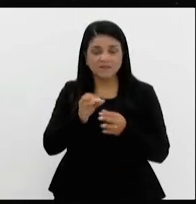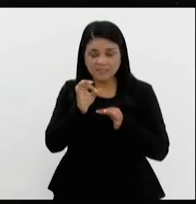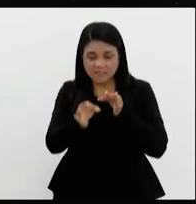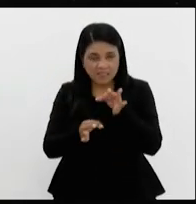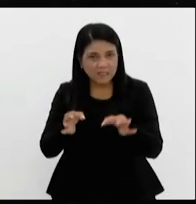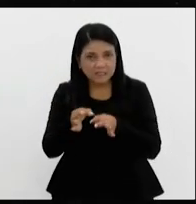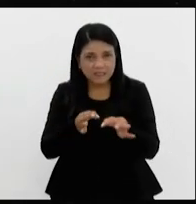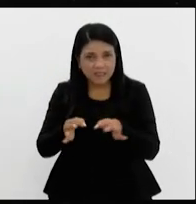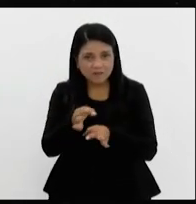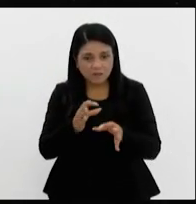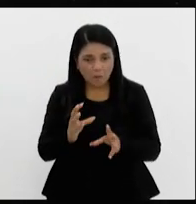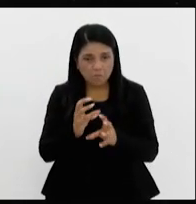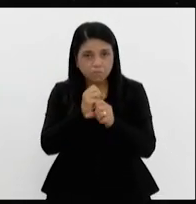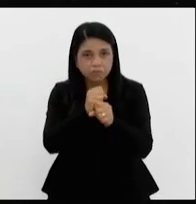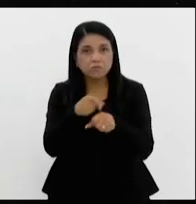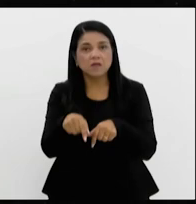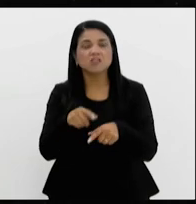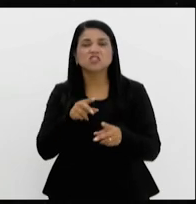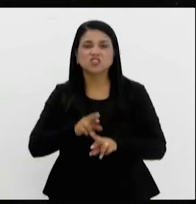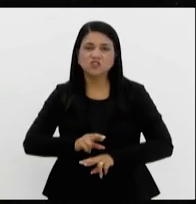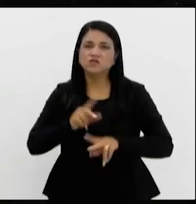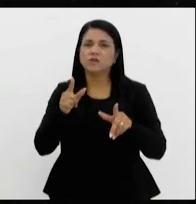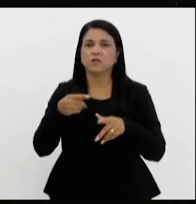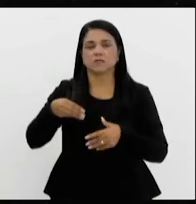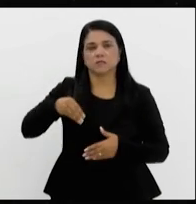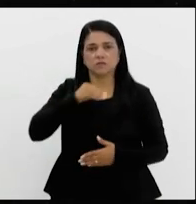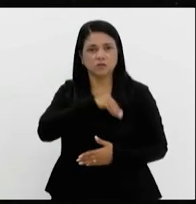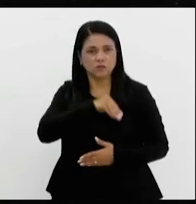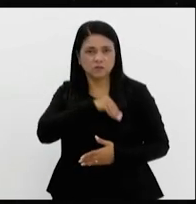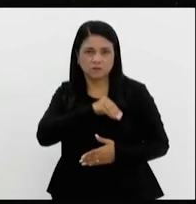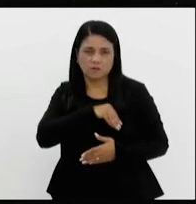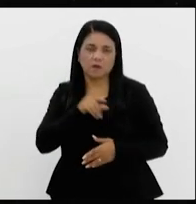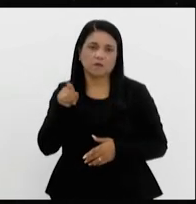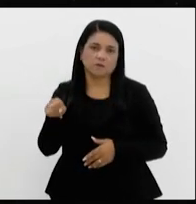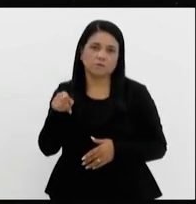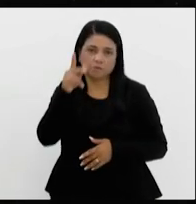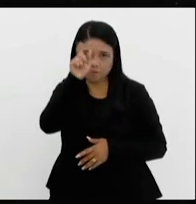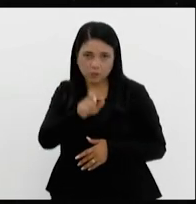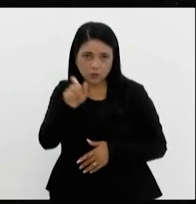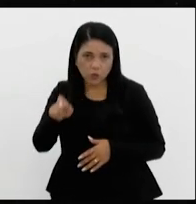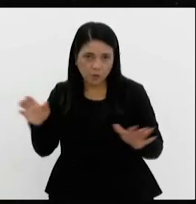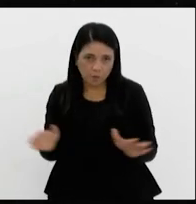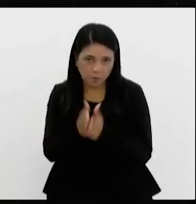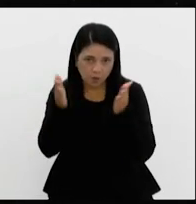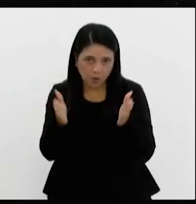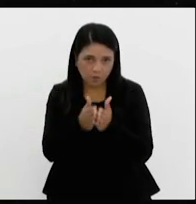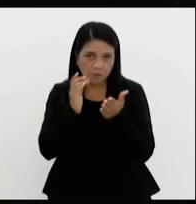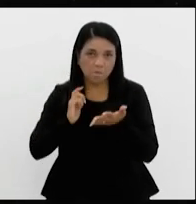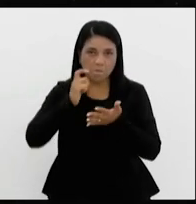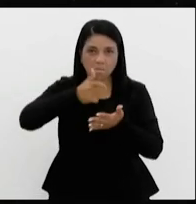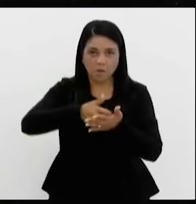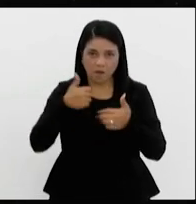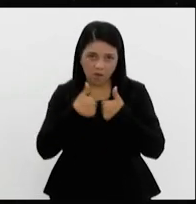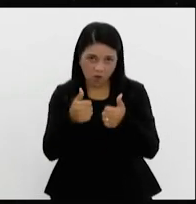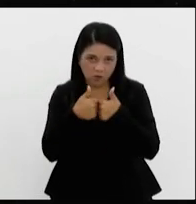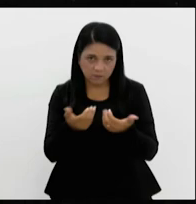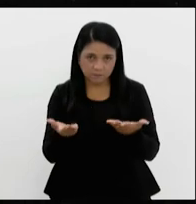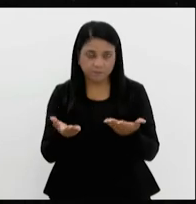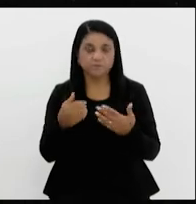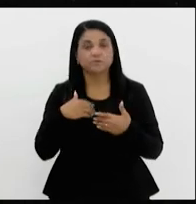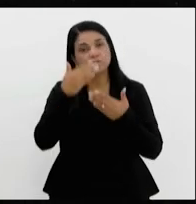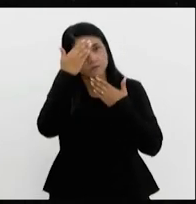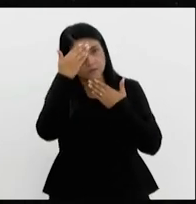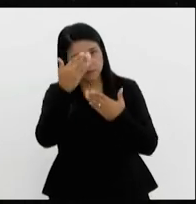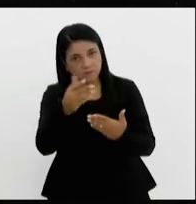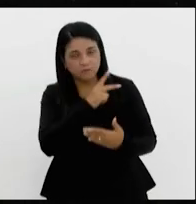mês para essa pessoa, fará uma diferença muito grande, e eu tenho certeza disso quando se fala de uma família no contexto geral. Agradeço aqui, senhor